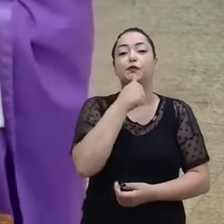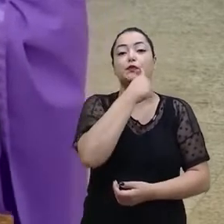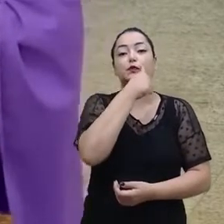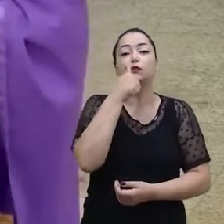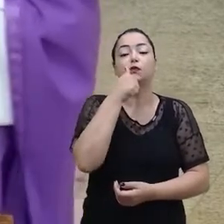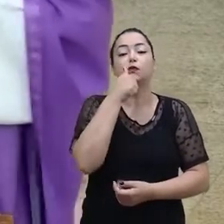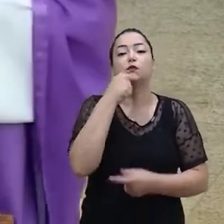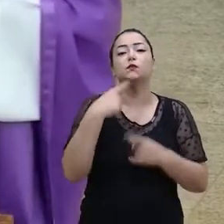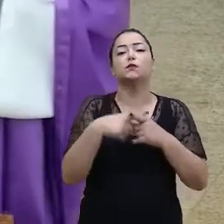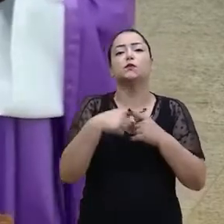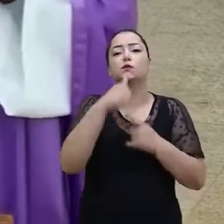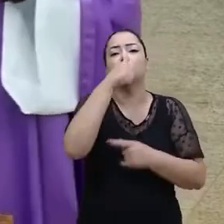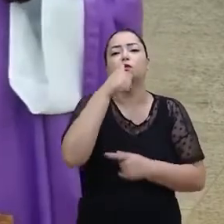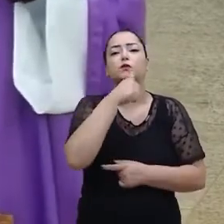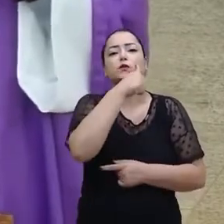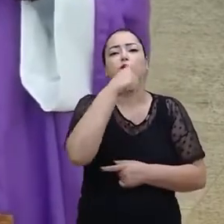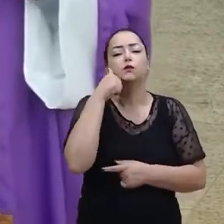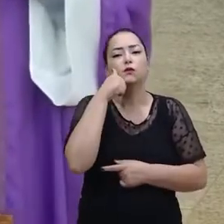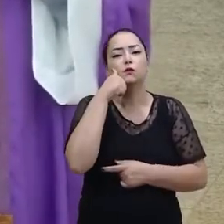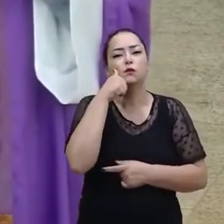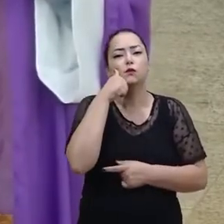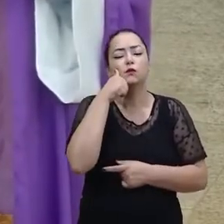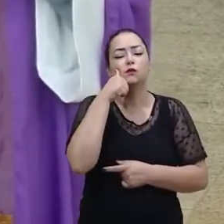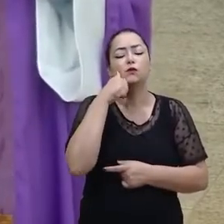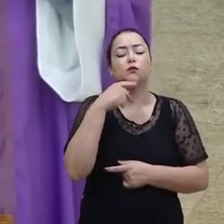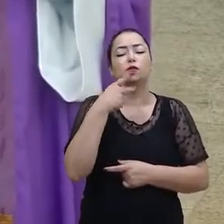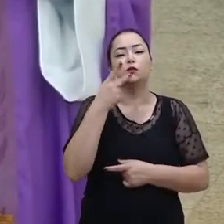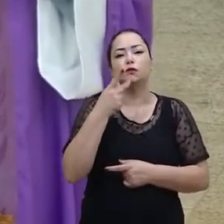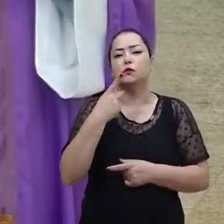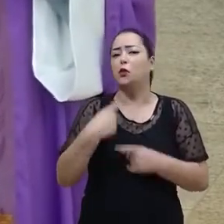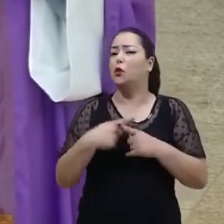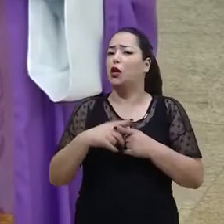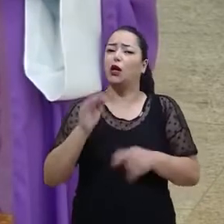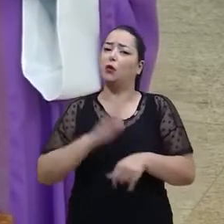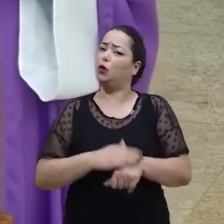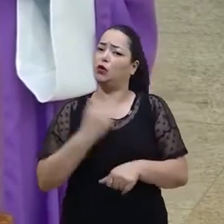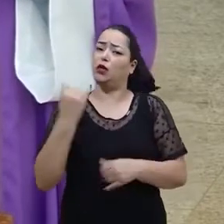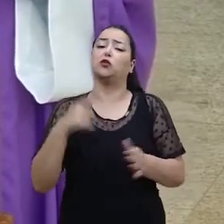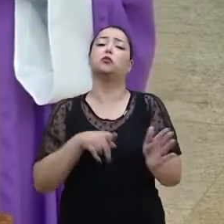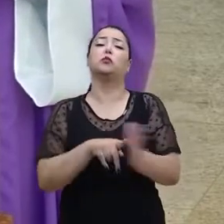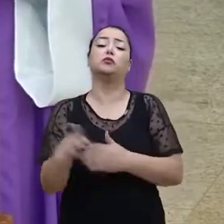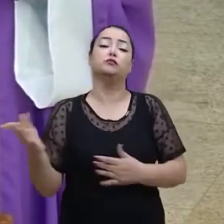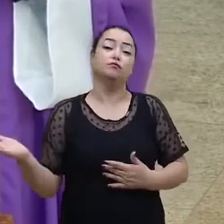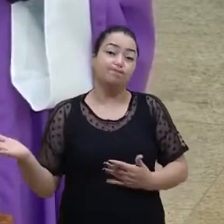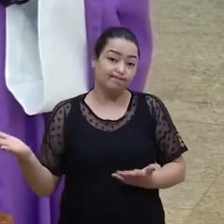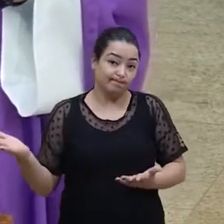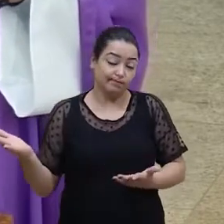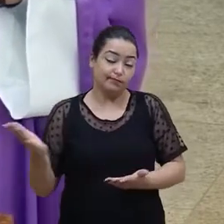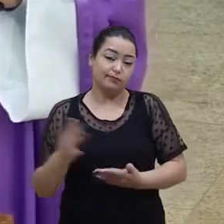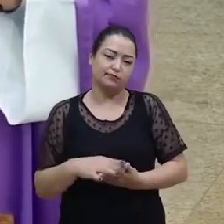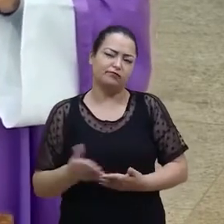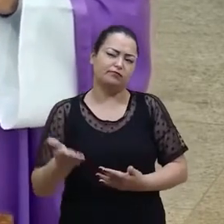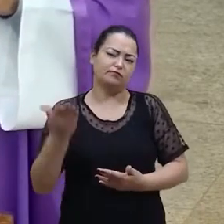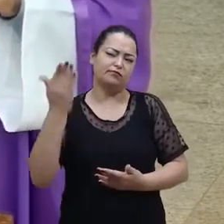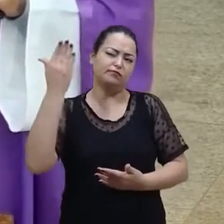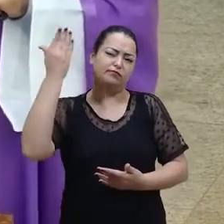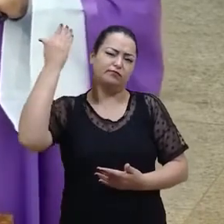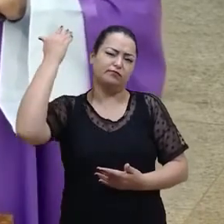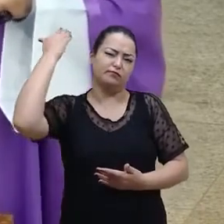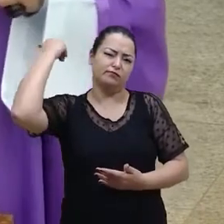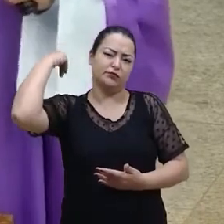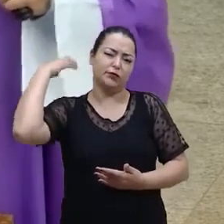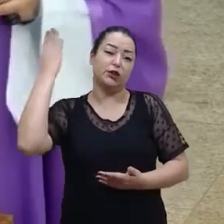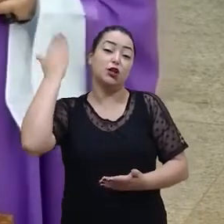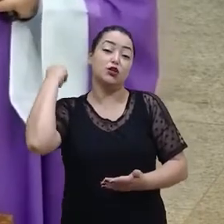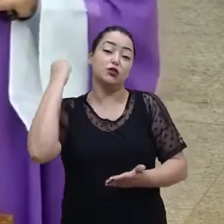Por que jejuar e espiritualmente falando é tão importante gente isso também é anti seguir cima do